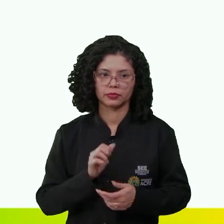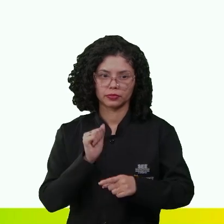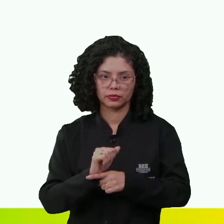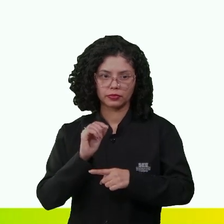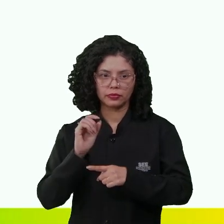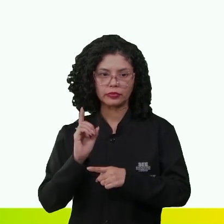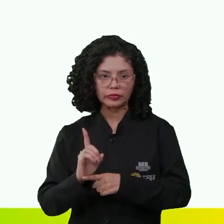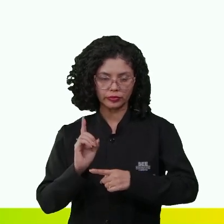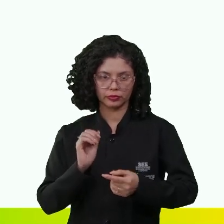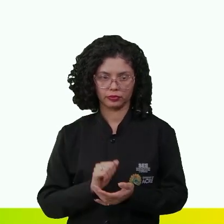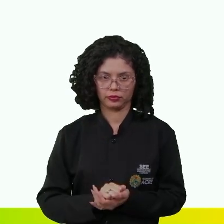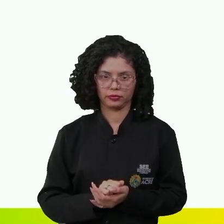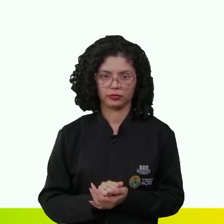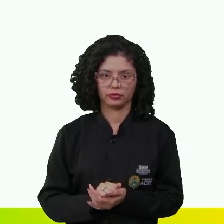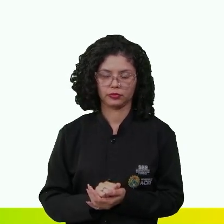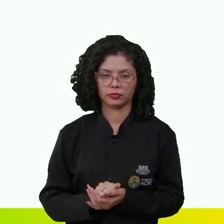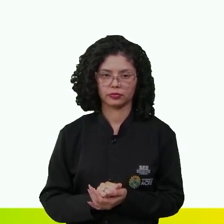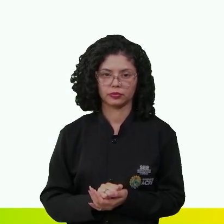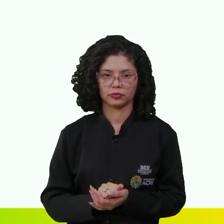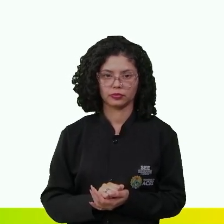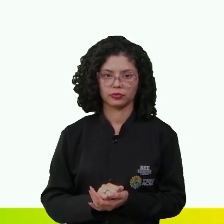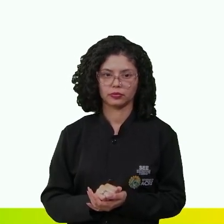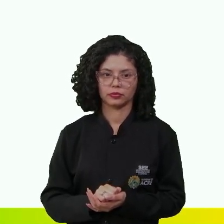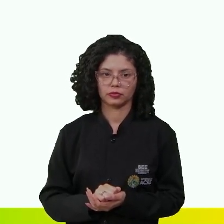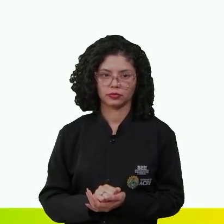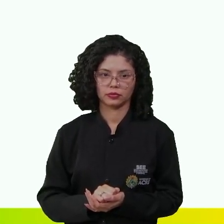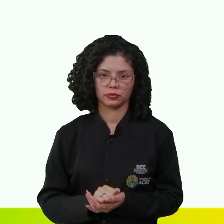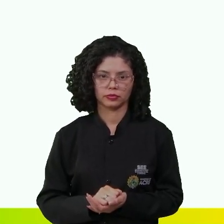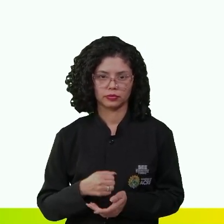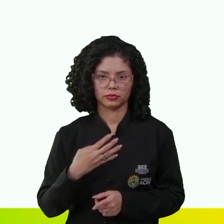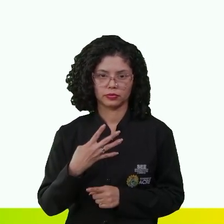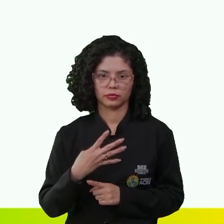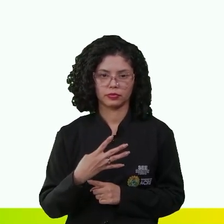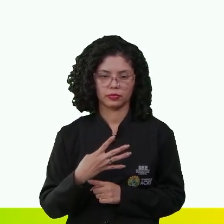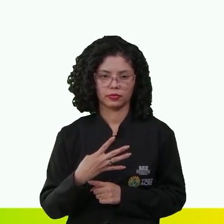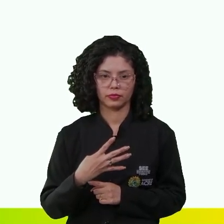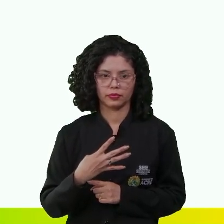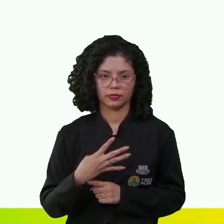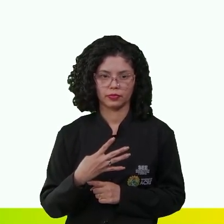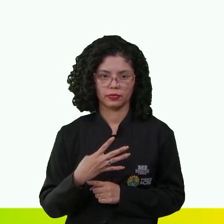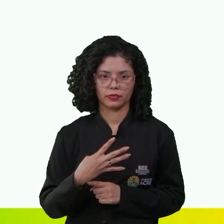AD, o lado AD, que é 4,